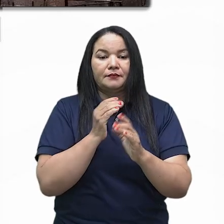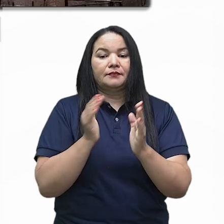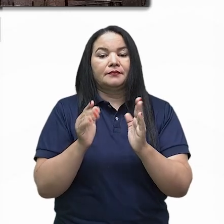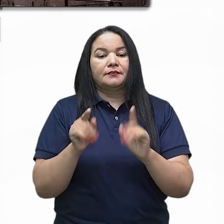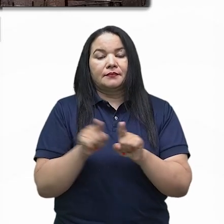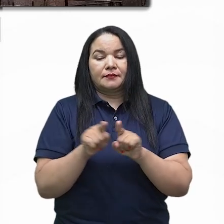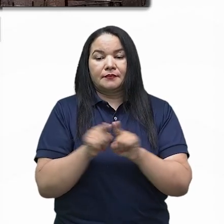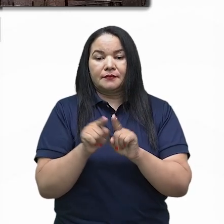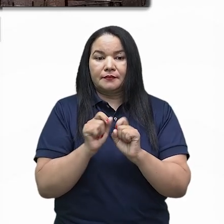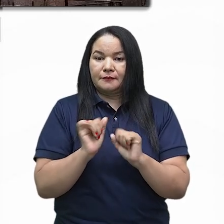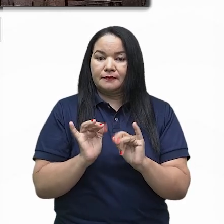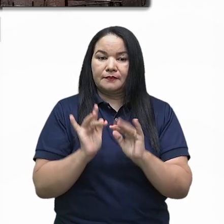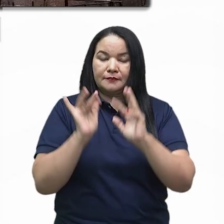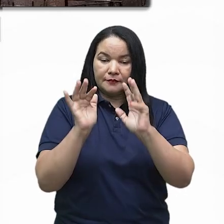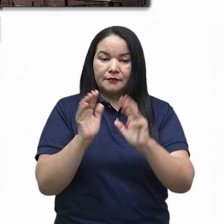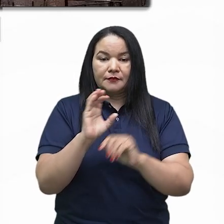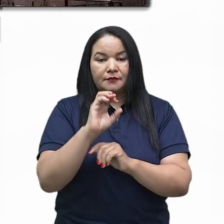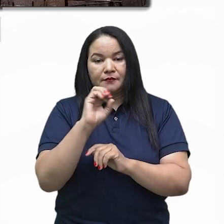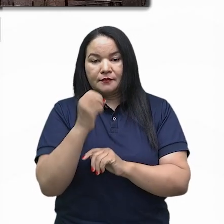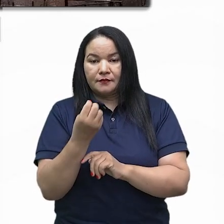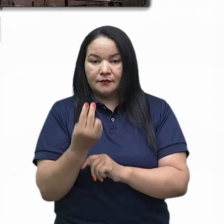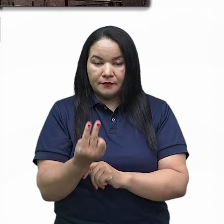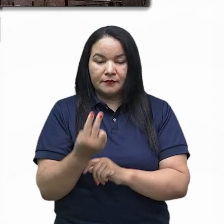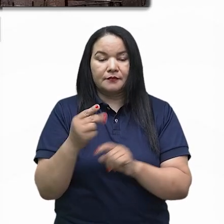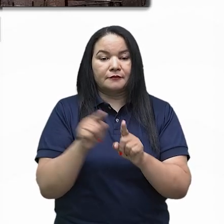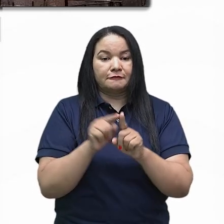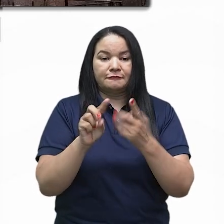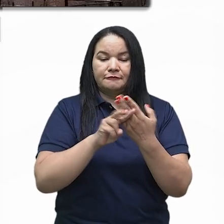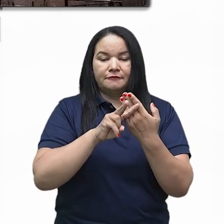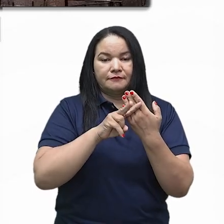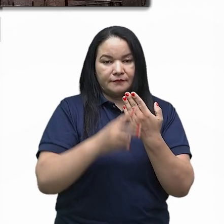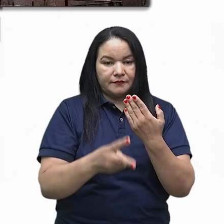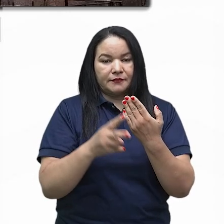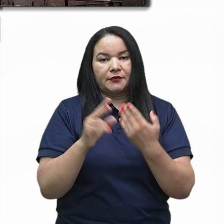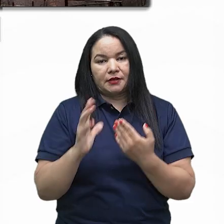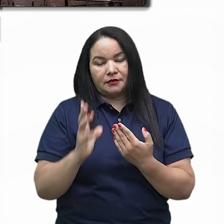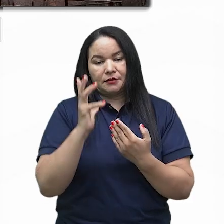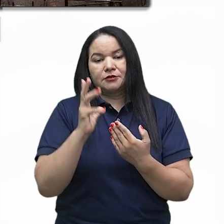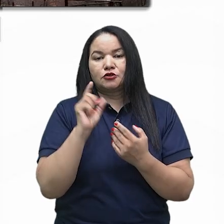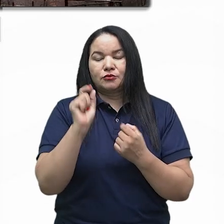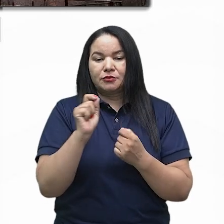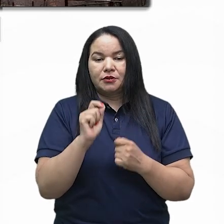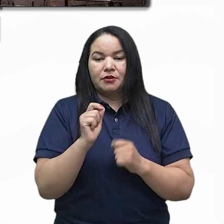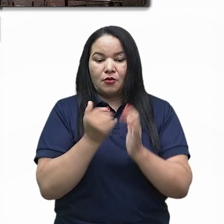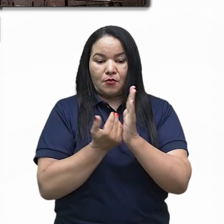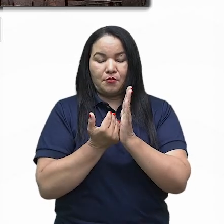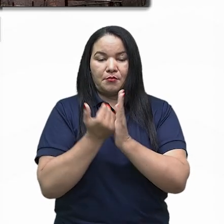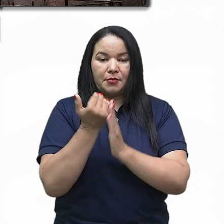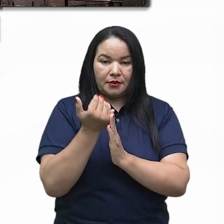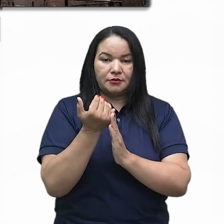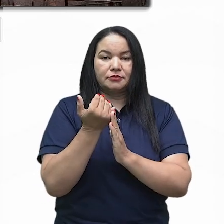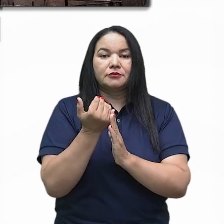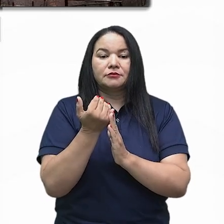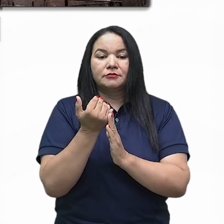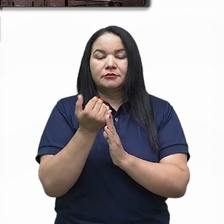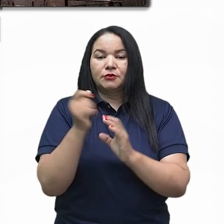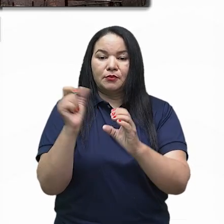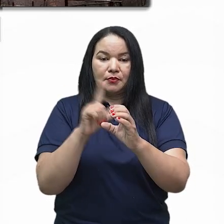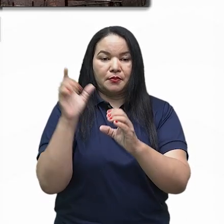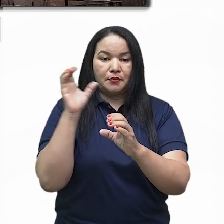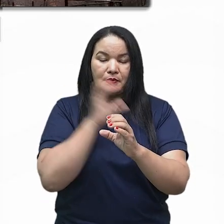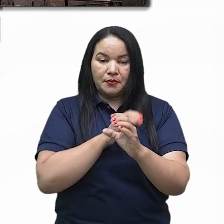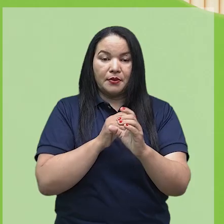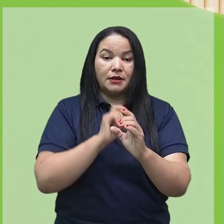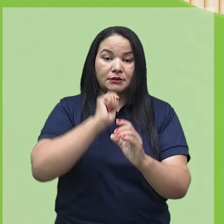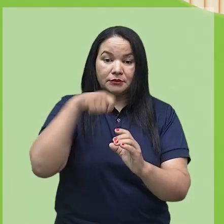caso da liberação do gás carbônico, e aí, consequentemente, né, gerando o que é chamado hoje de